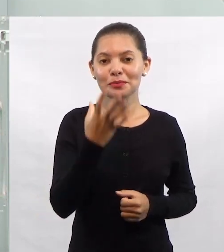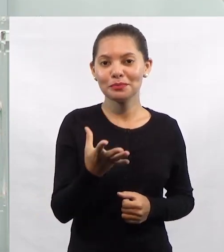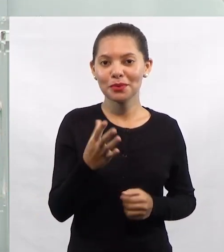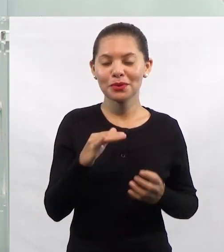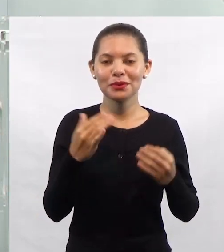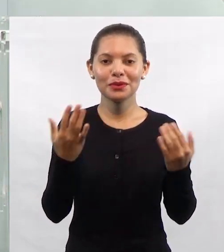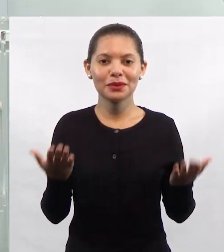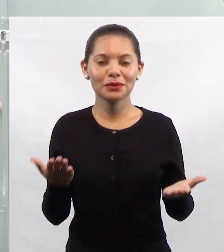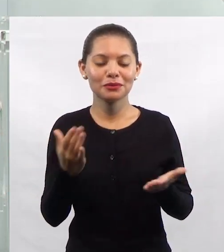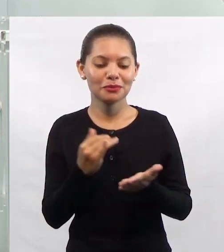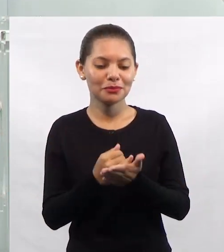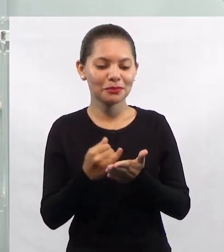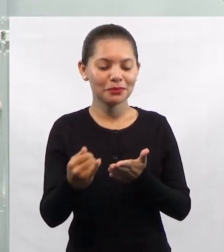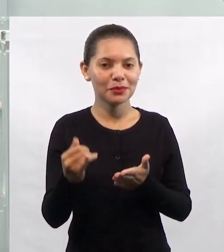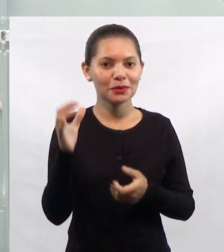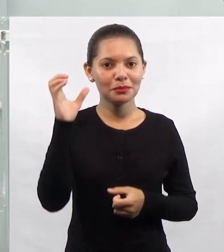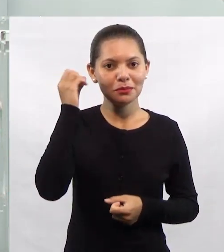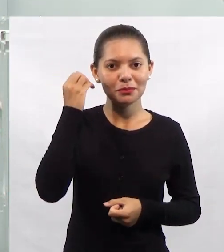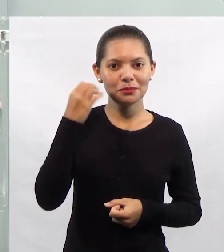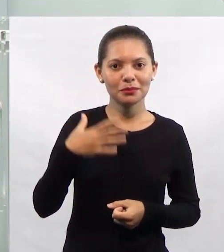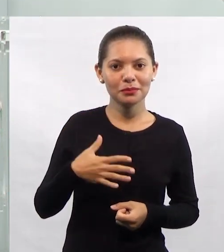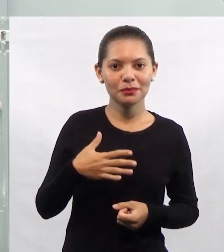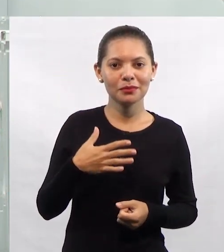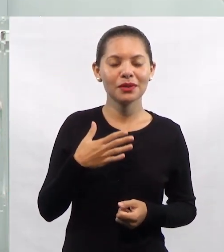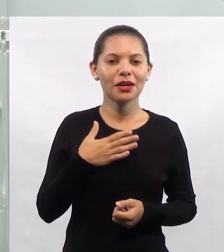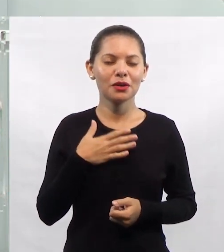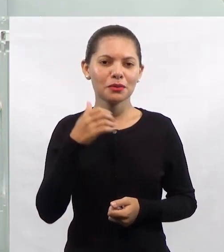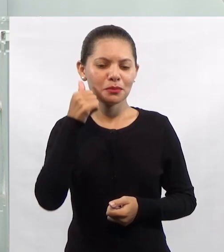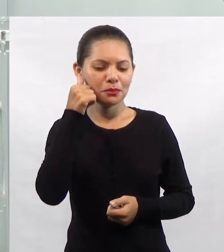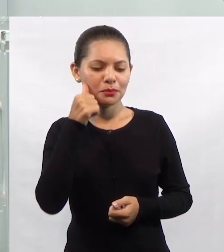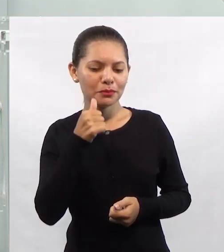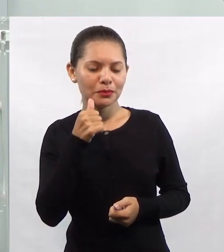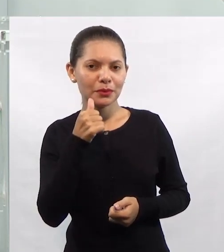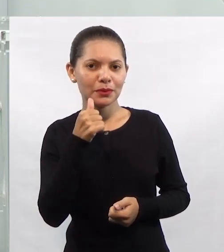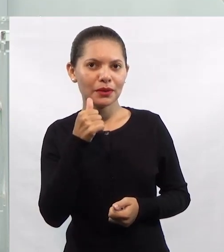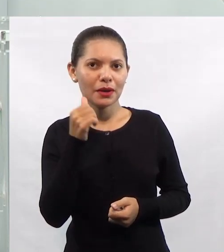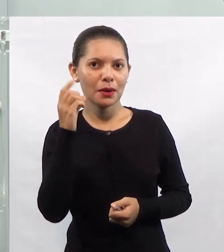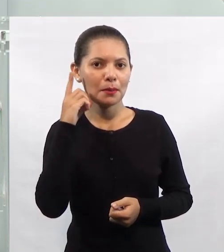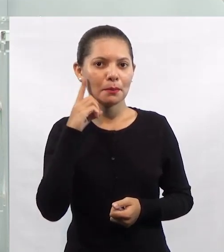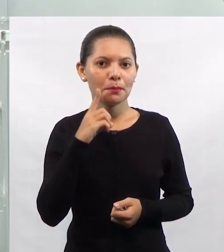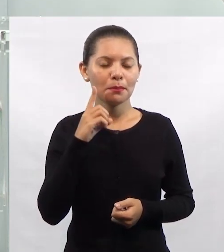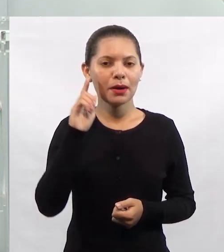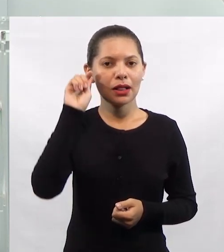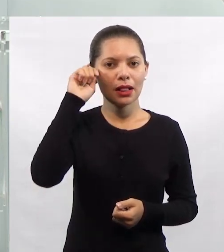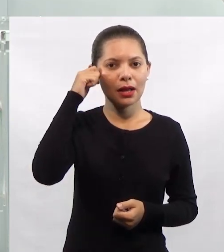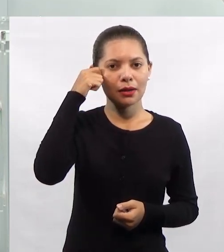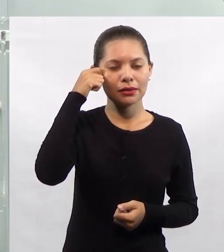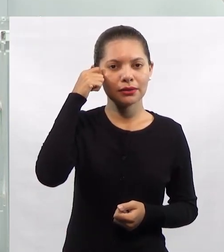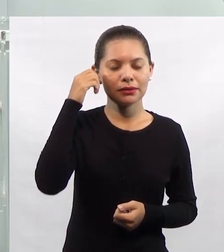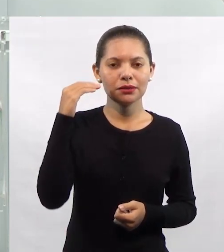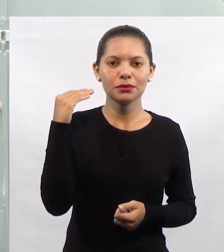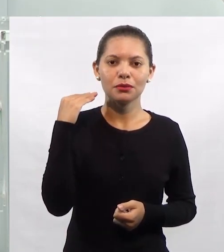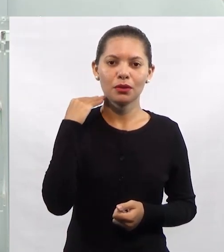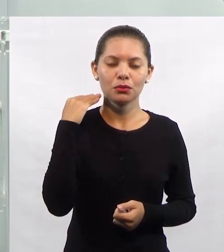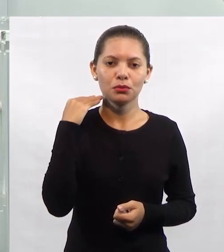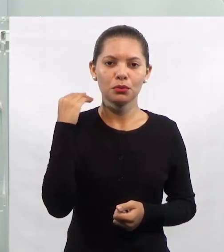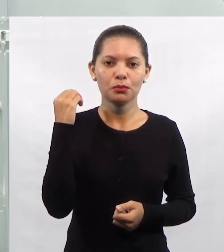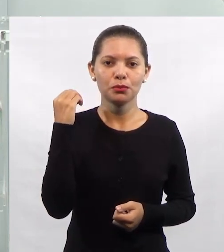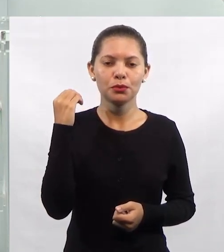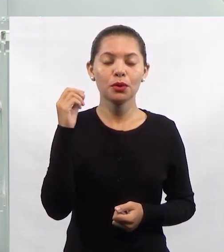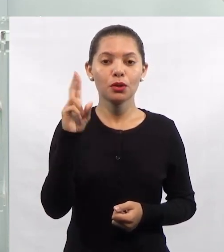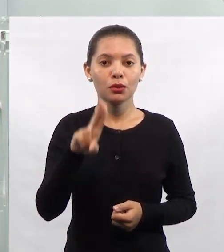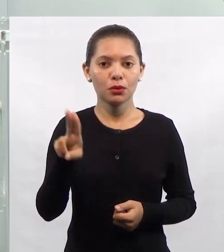Bom, então vamos começar com a minha audiodescrição. Eu sou uma mulher parda, de cabelos pretos na altura do ombro.